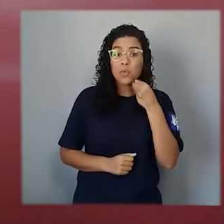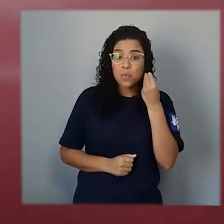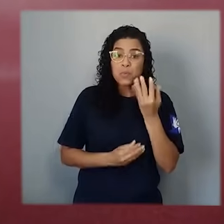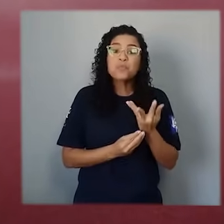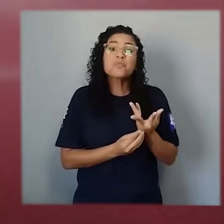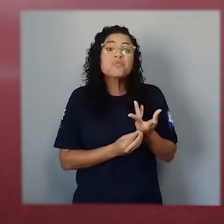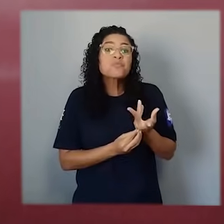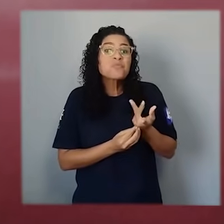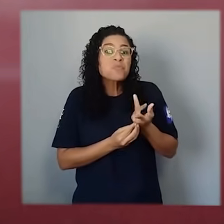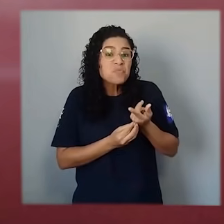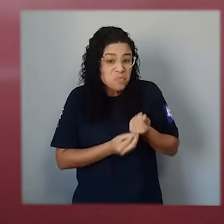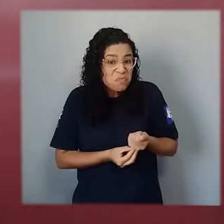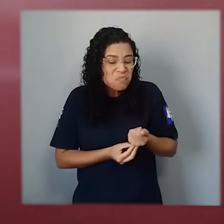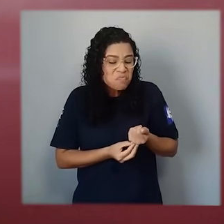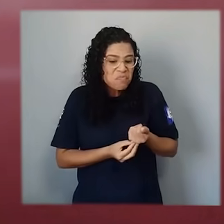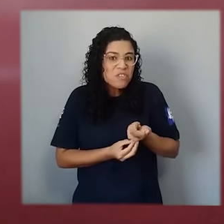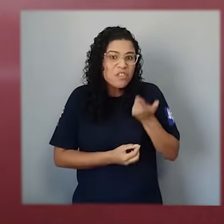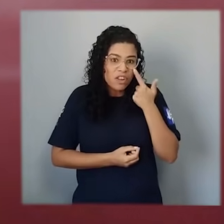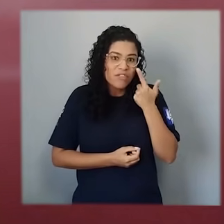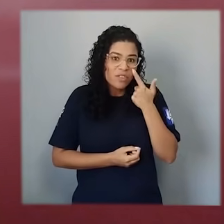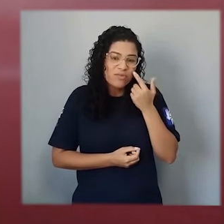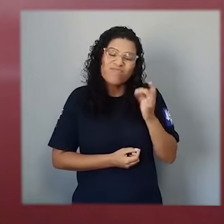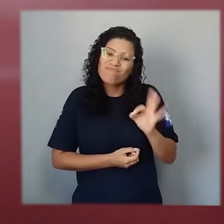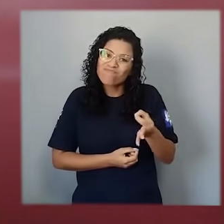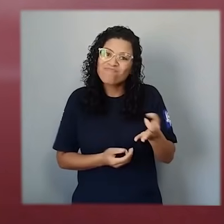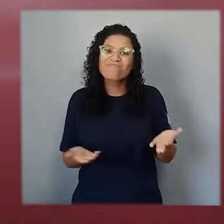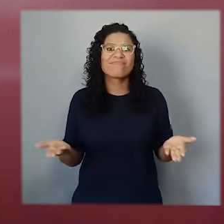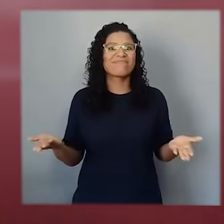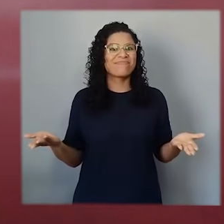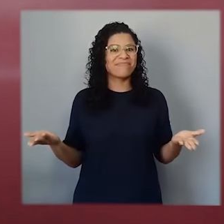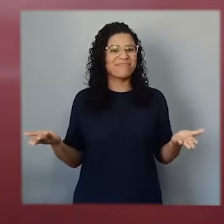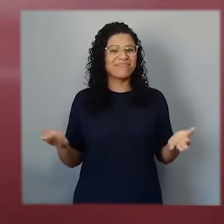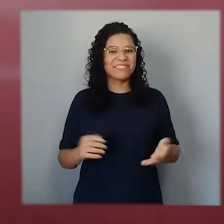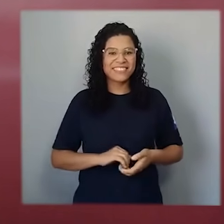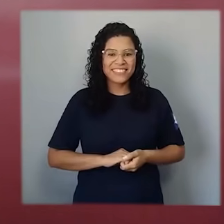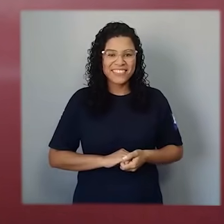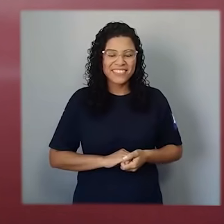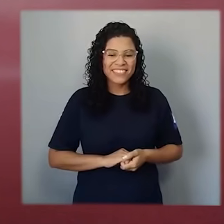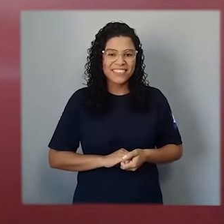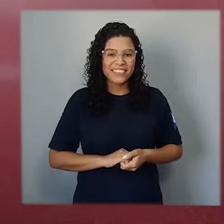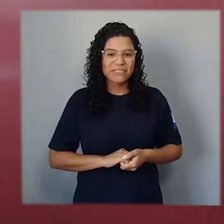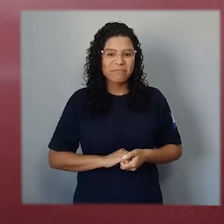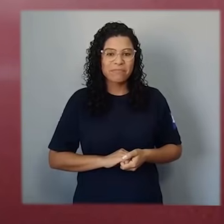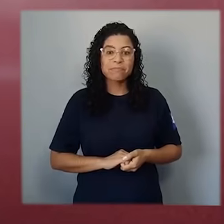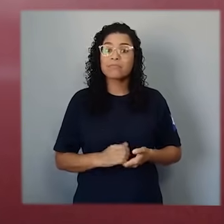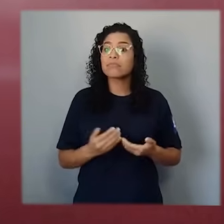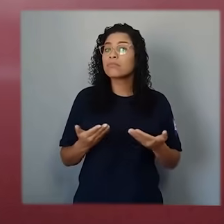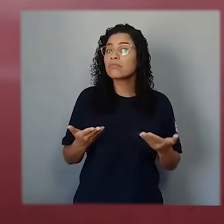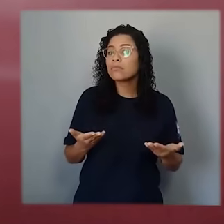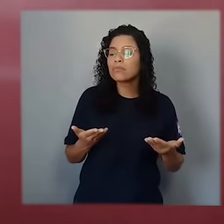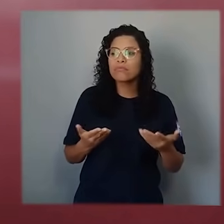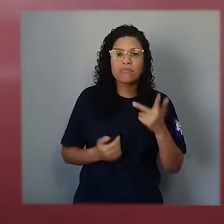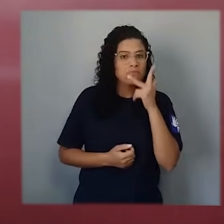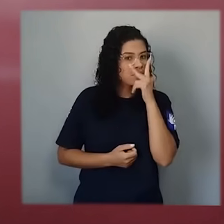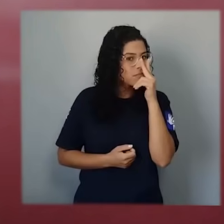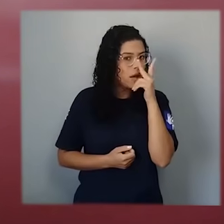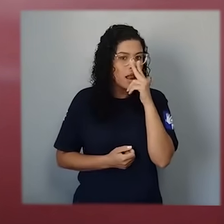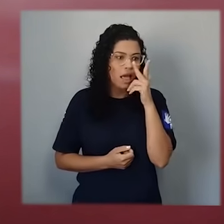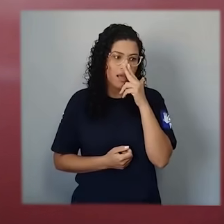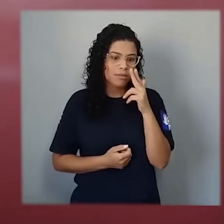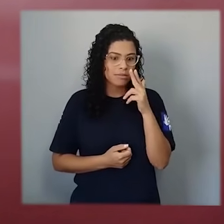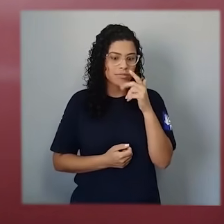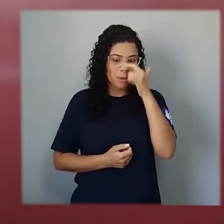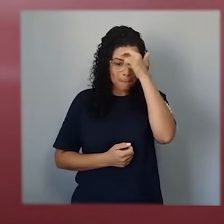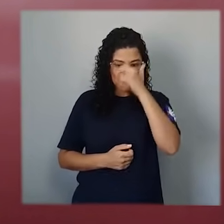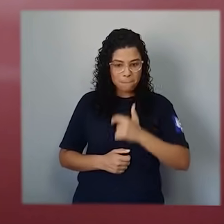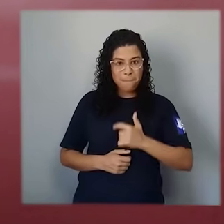como Experiência, certo? Bem, elas não se parecem com